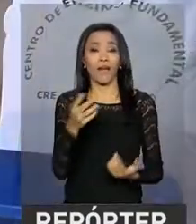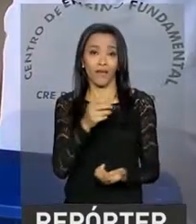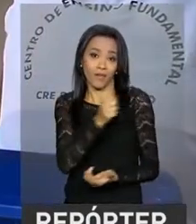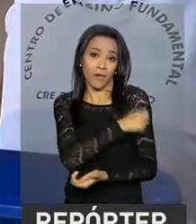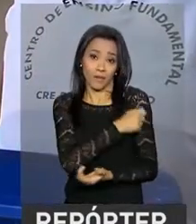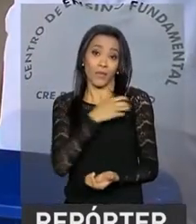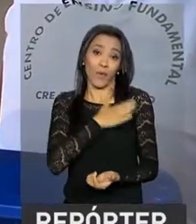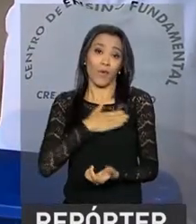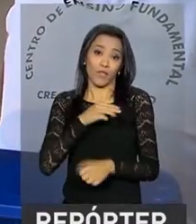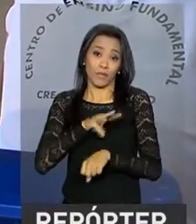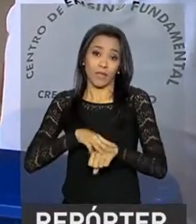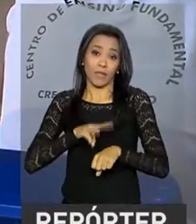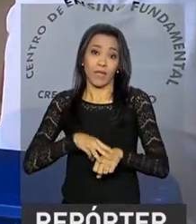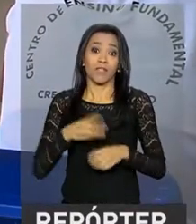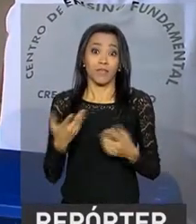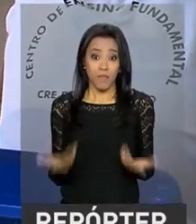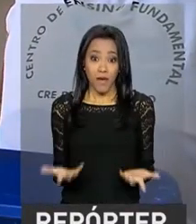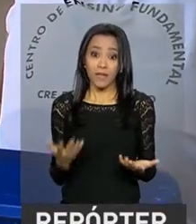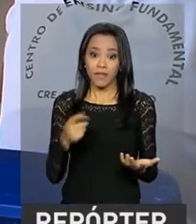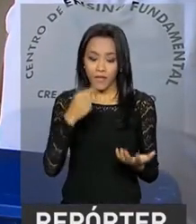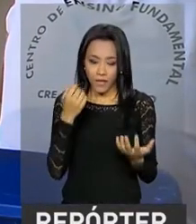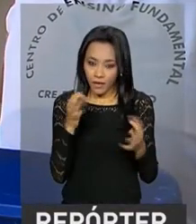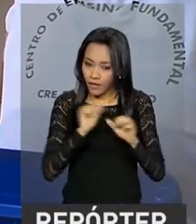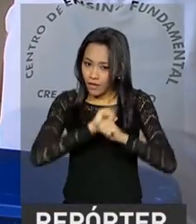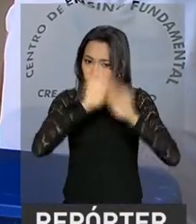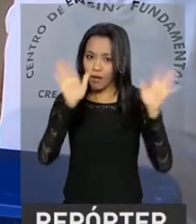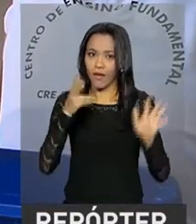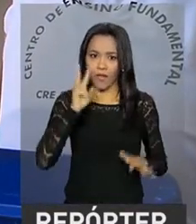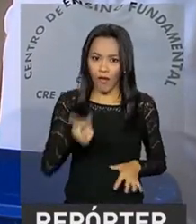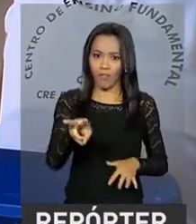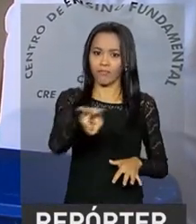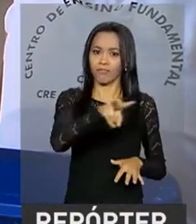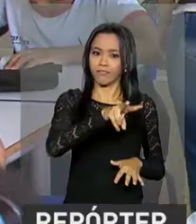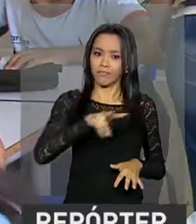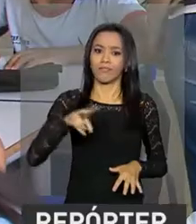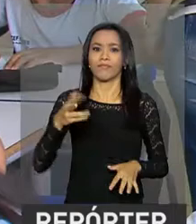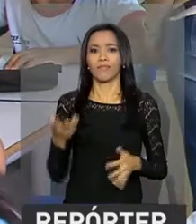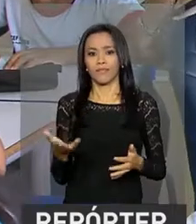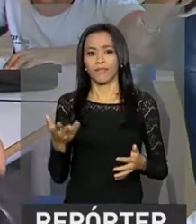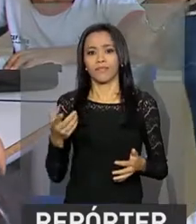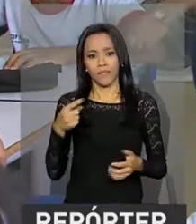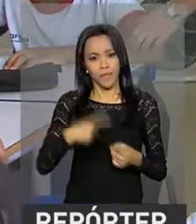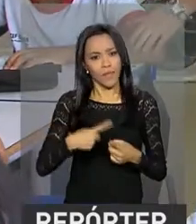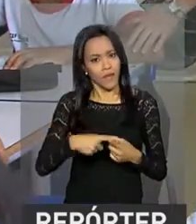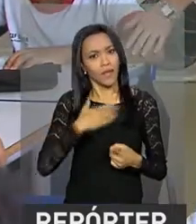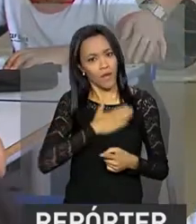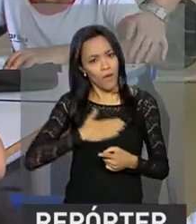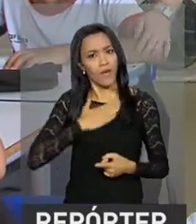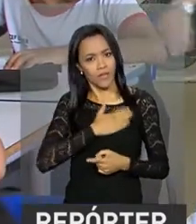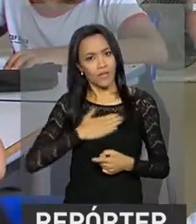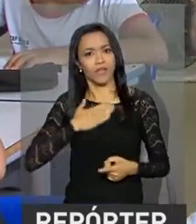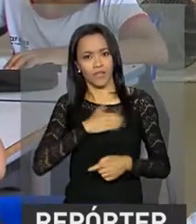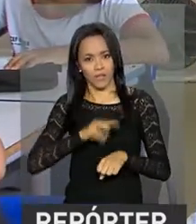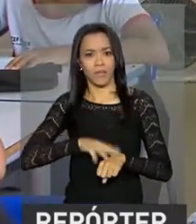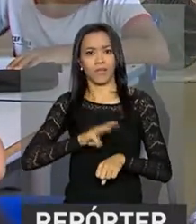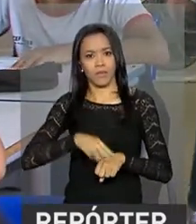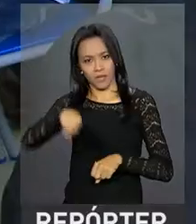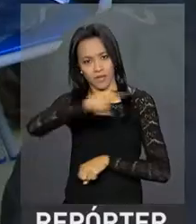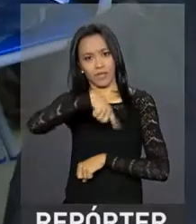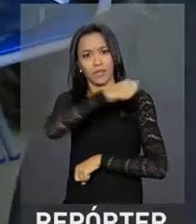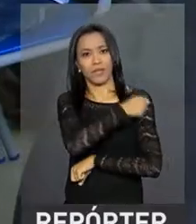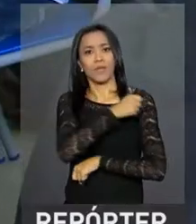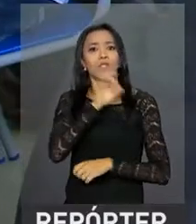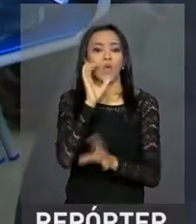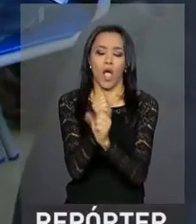matemática. Mas nesse momento fica muito visível que é errado esse pensamento, porque o aluno ele gosta sim. A Olimpíada ela não é o cálculo pelo